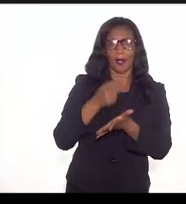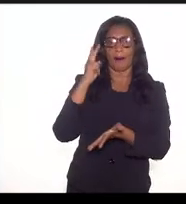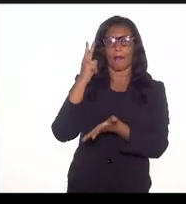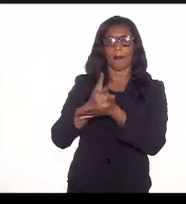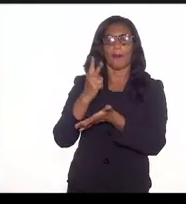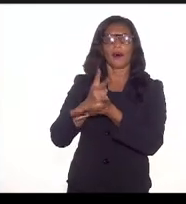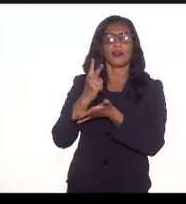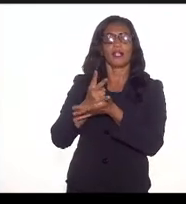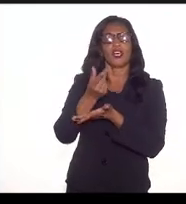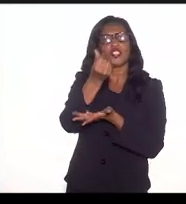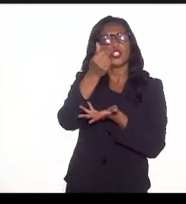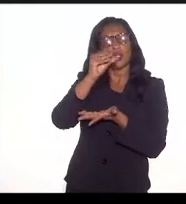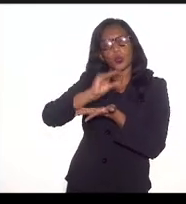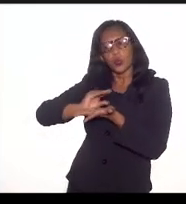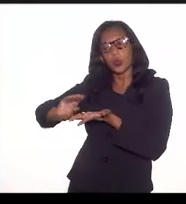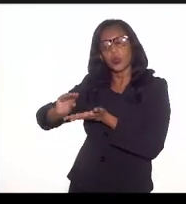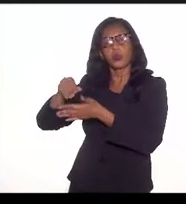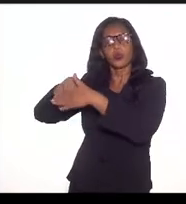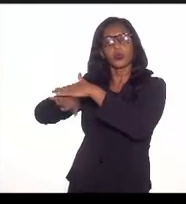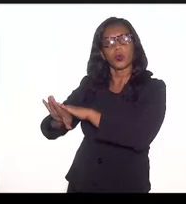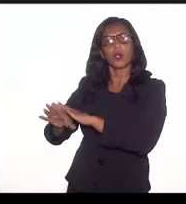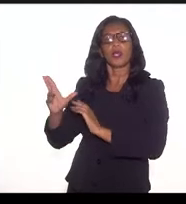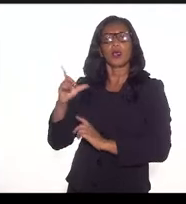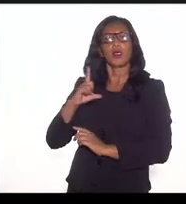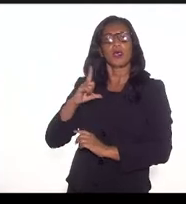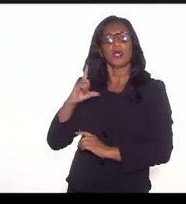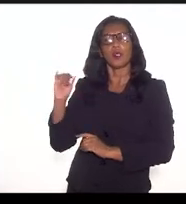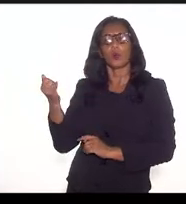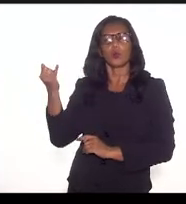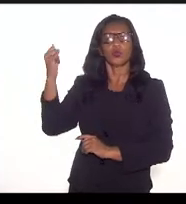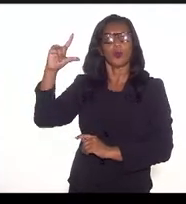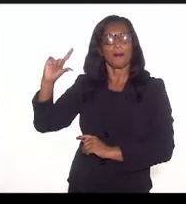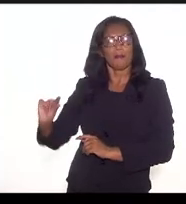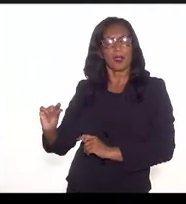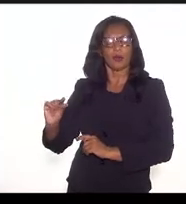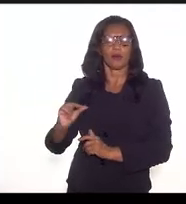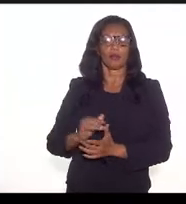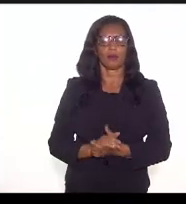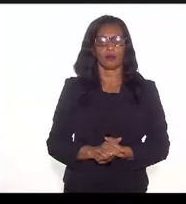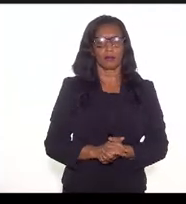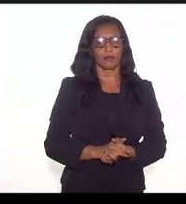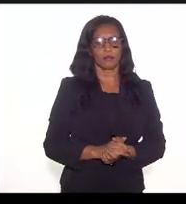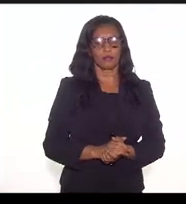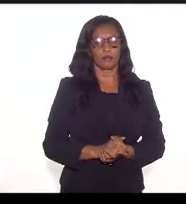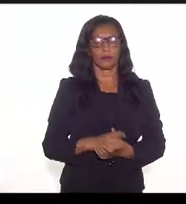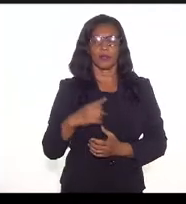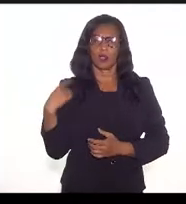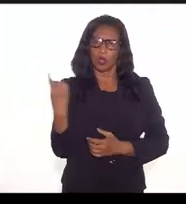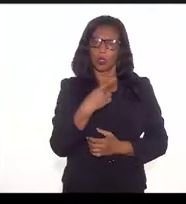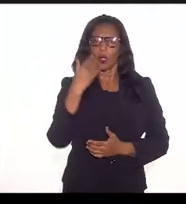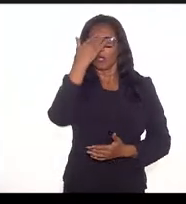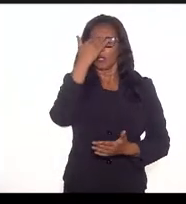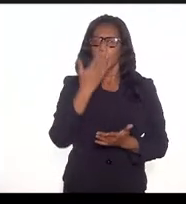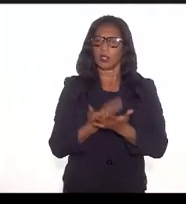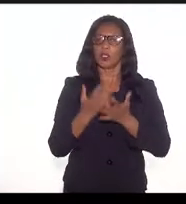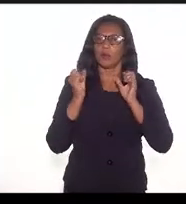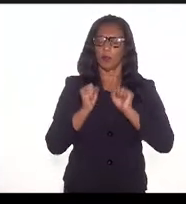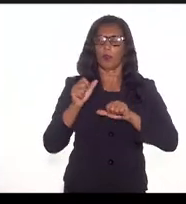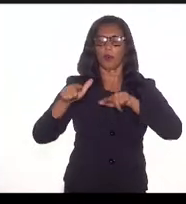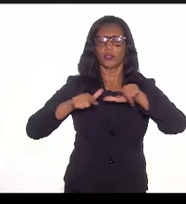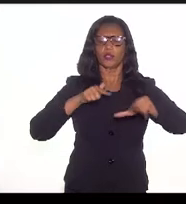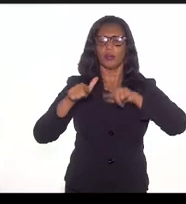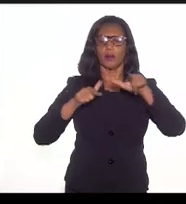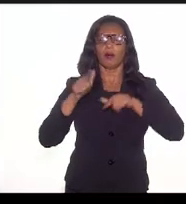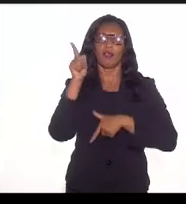nosso caixa, e ele tem uma taxa um pouquinho mais elevada também de mercado, enfim, a gente acredita que a gente pode trabalhar o recurso do FEMP e a gente